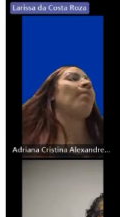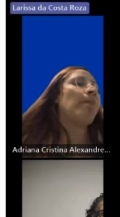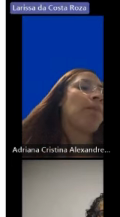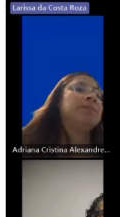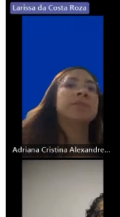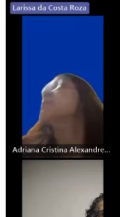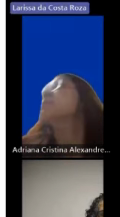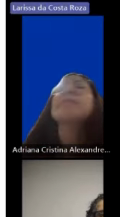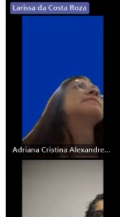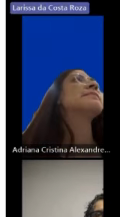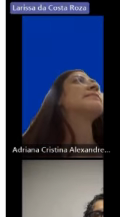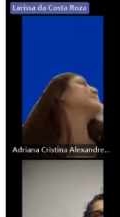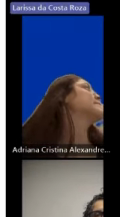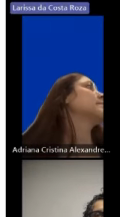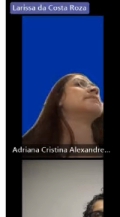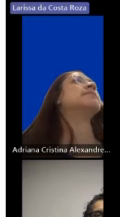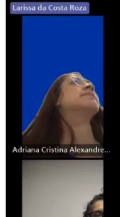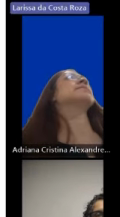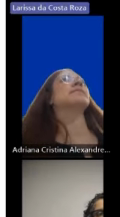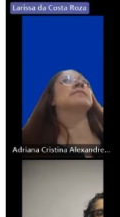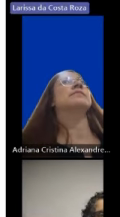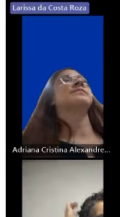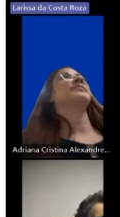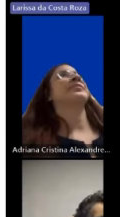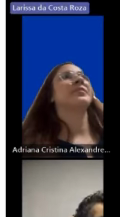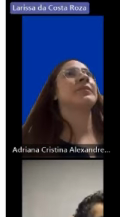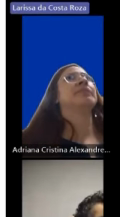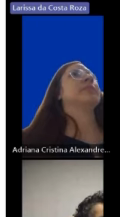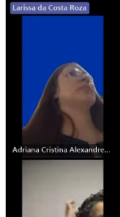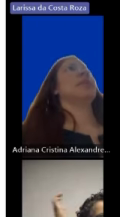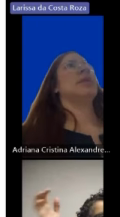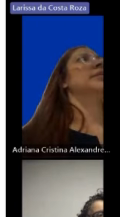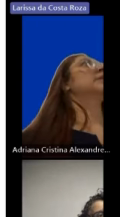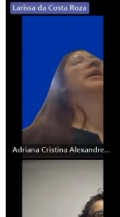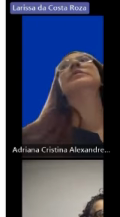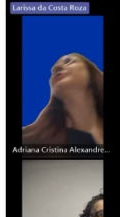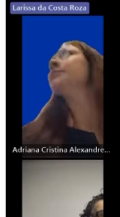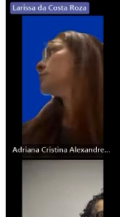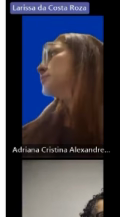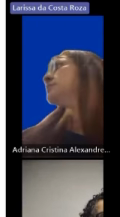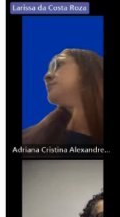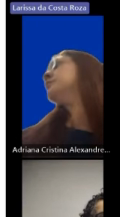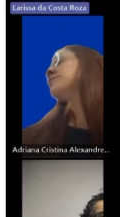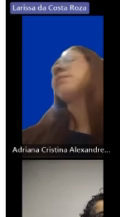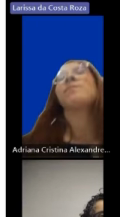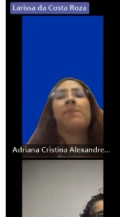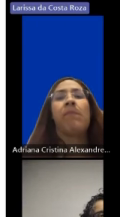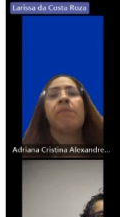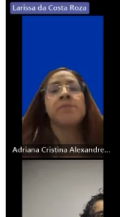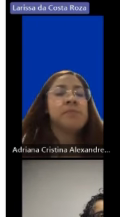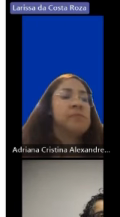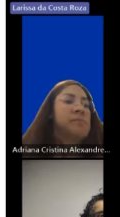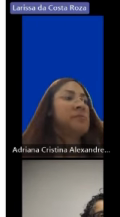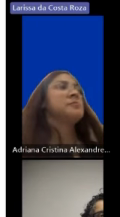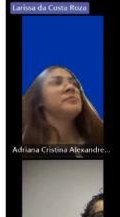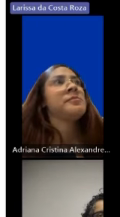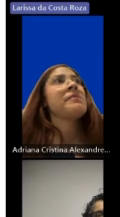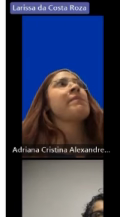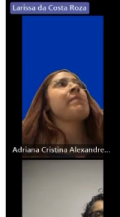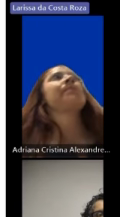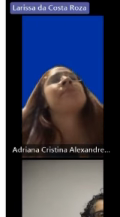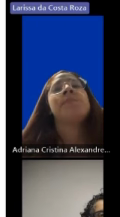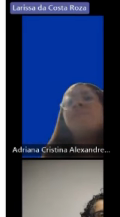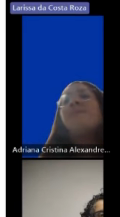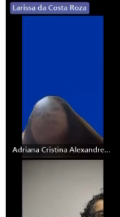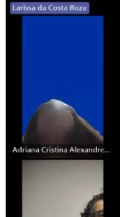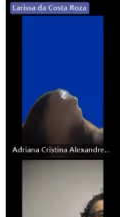realizar os procedimentos corretos. E é por isso também que a conferência dele e a forma da gente lidar, né, pensando que ele é um carrinho,